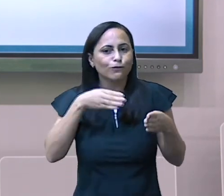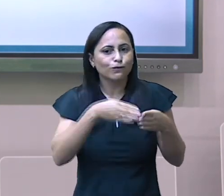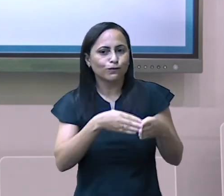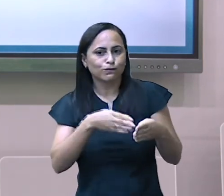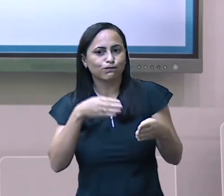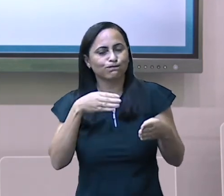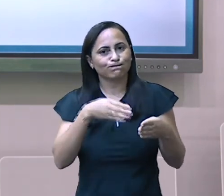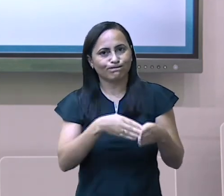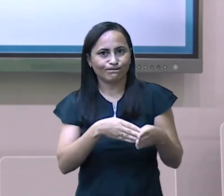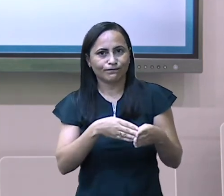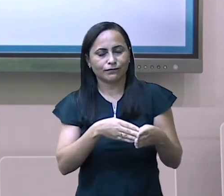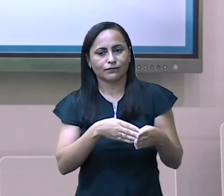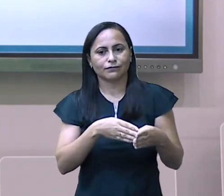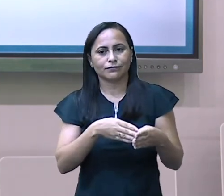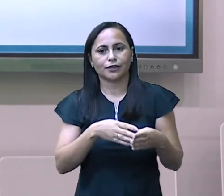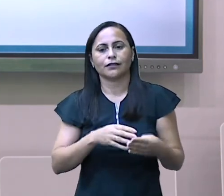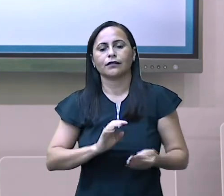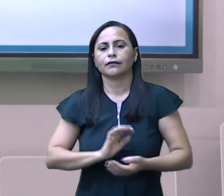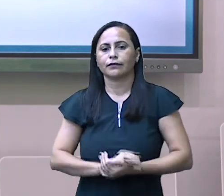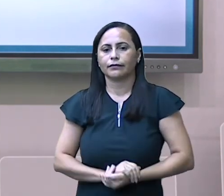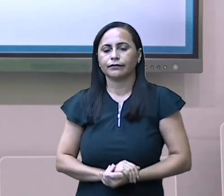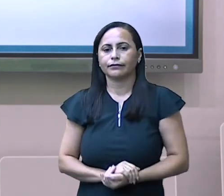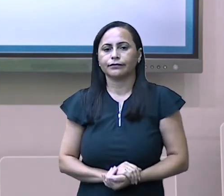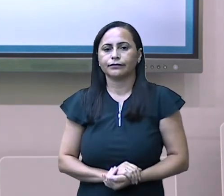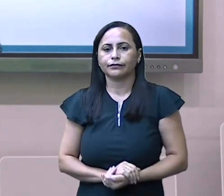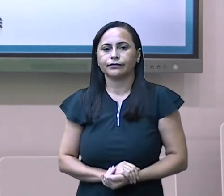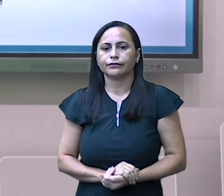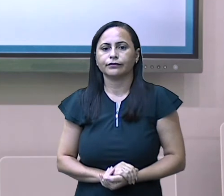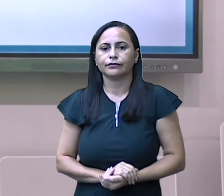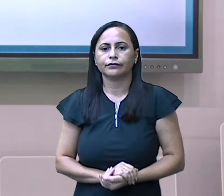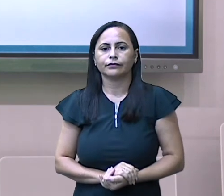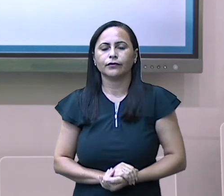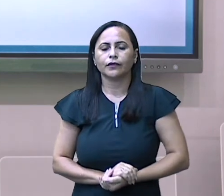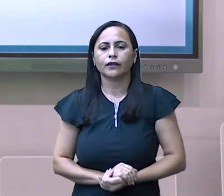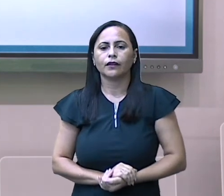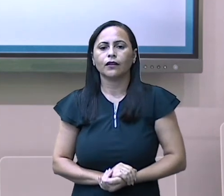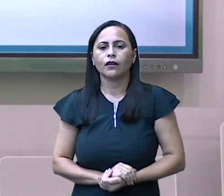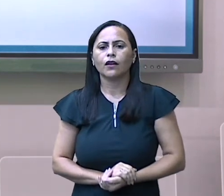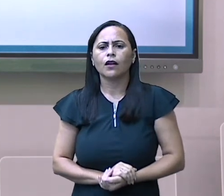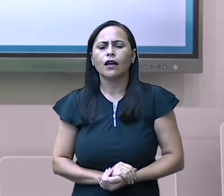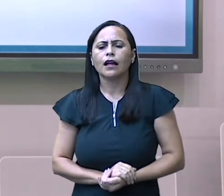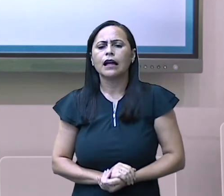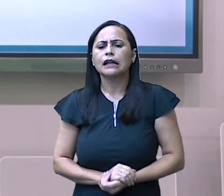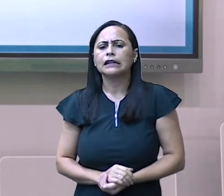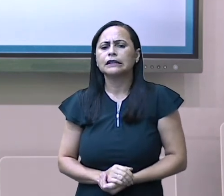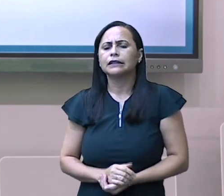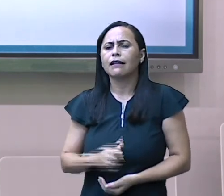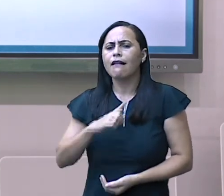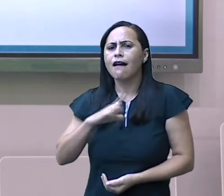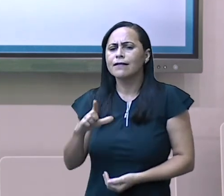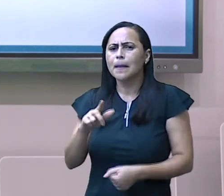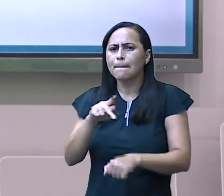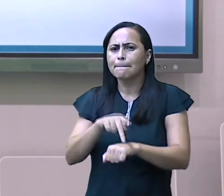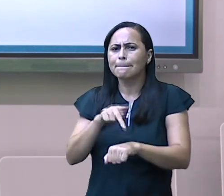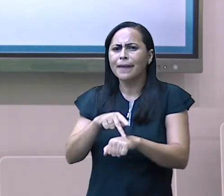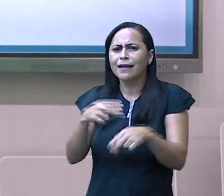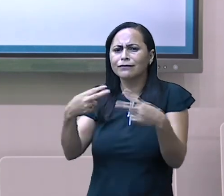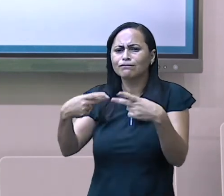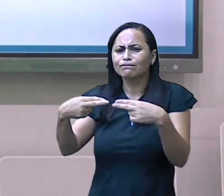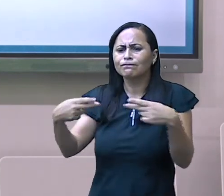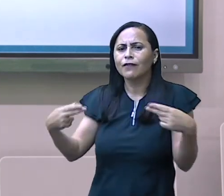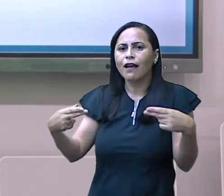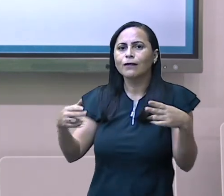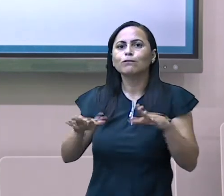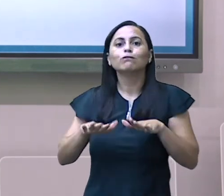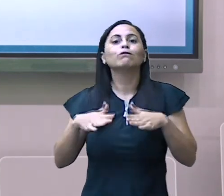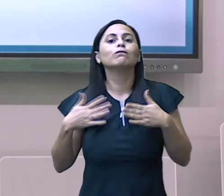nas raízes, não é? Muito bem. Grande quantidade de pedras. Qual o solo